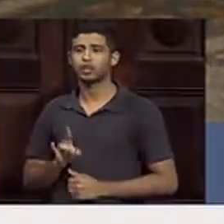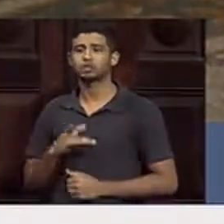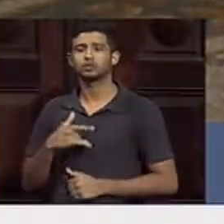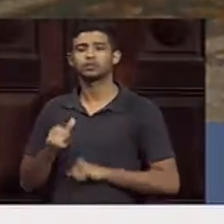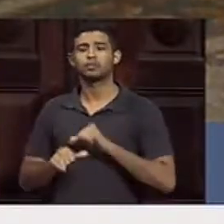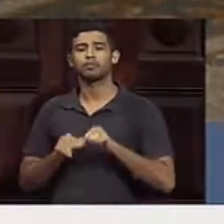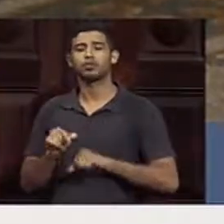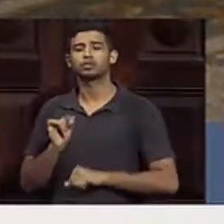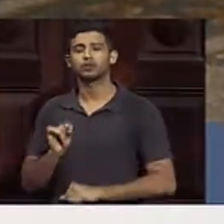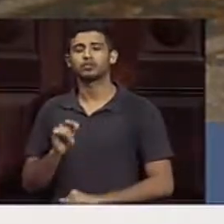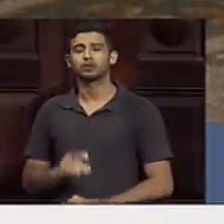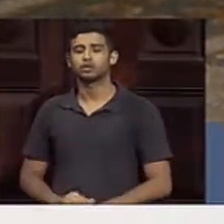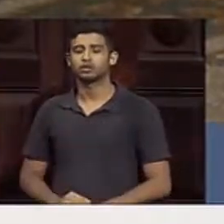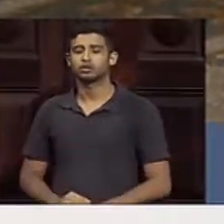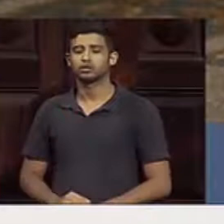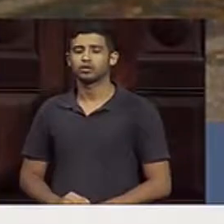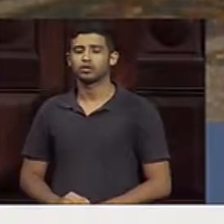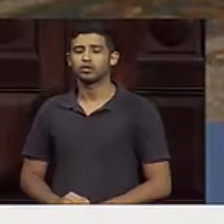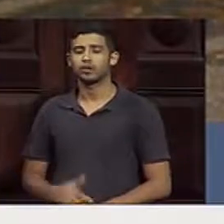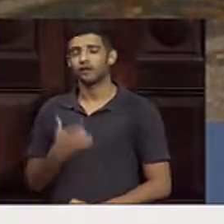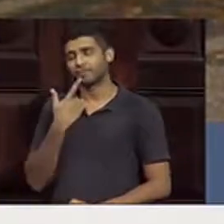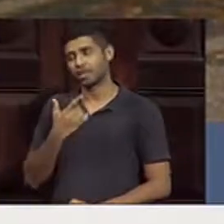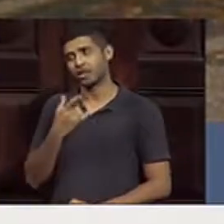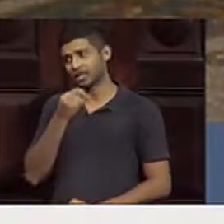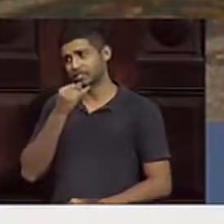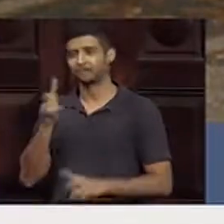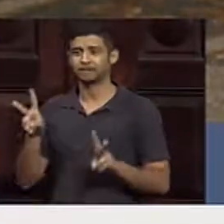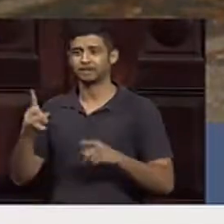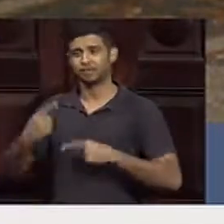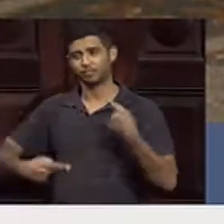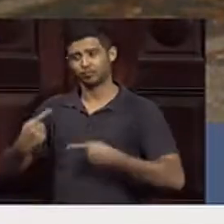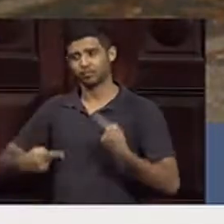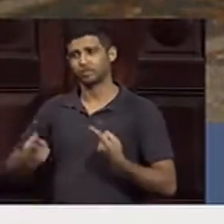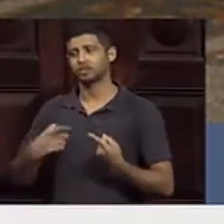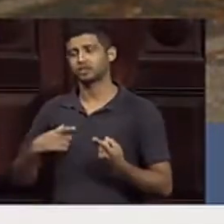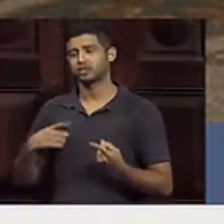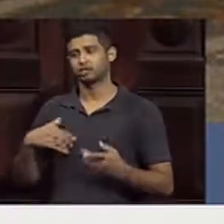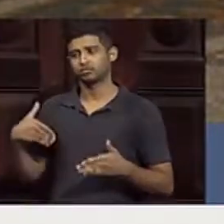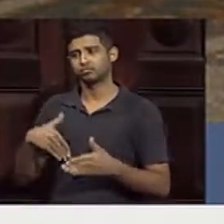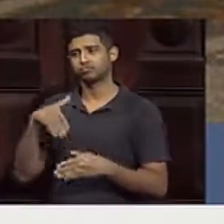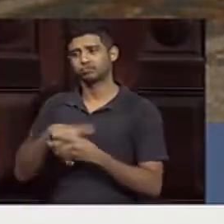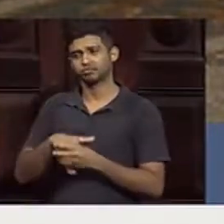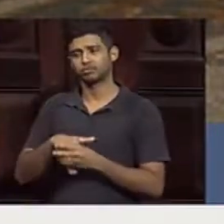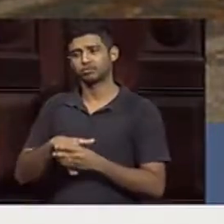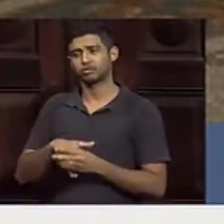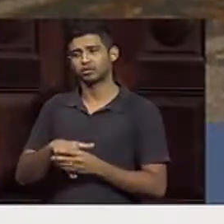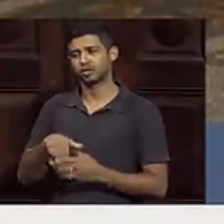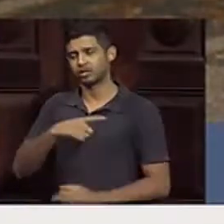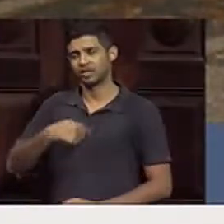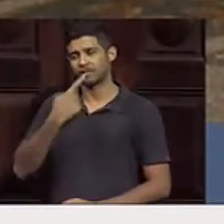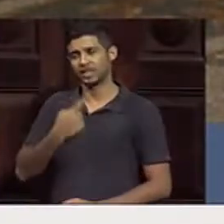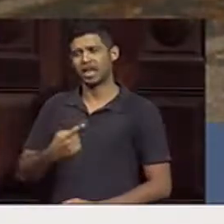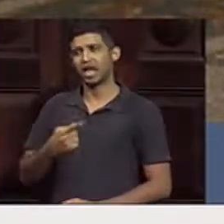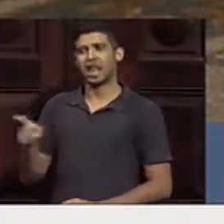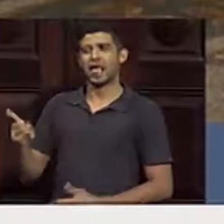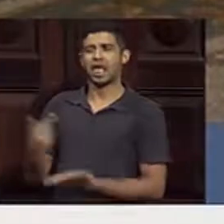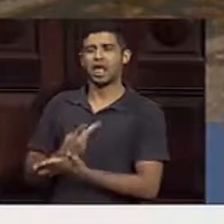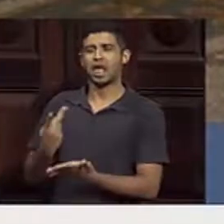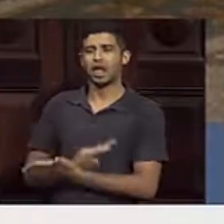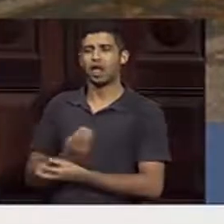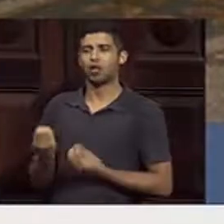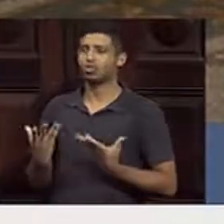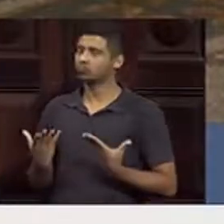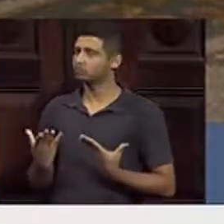não sermos, por causa da questão política e eleitoral que se aproxima, não sermos injustos com os governos da